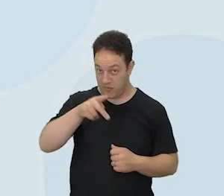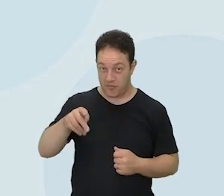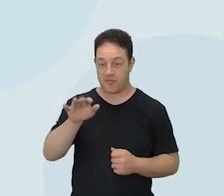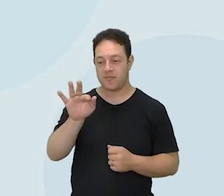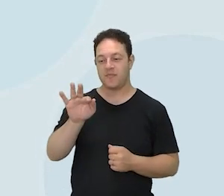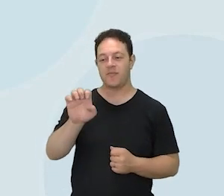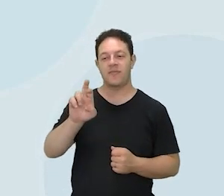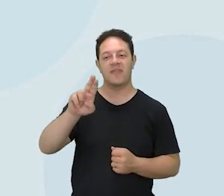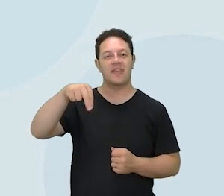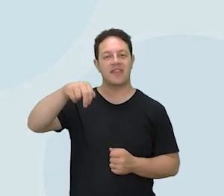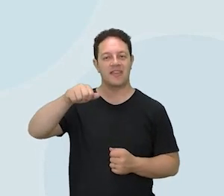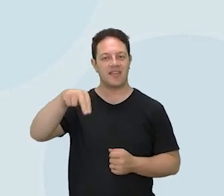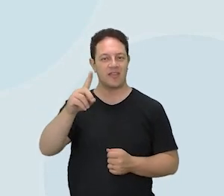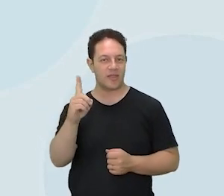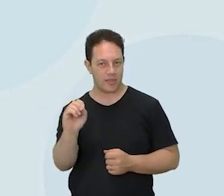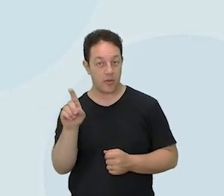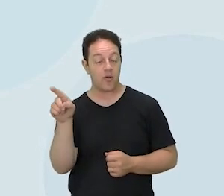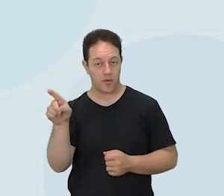Fernando, eles